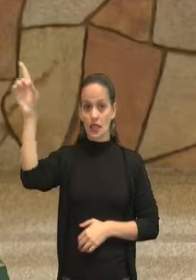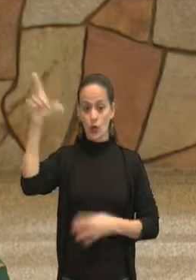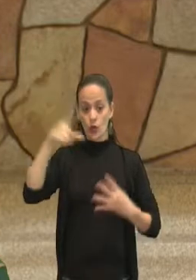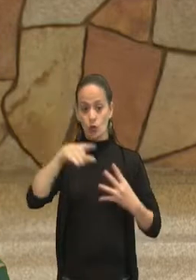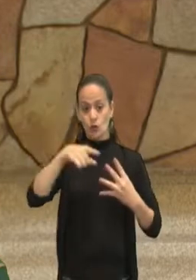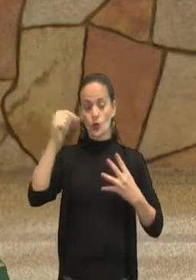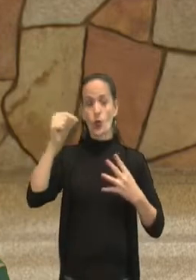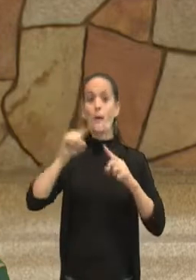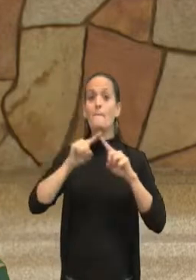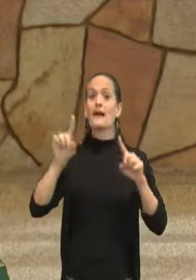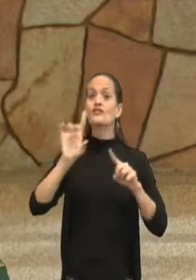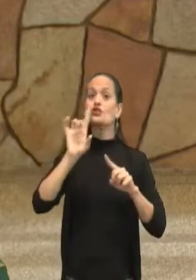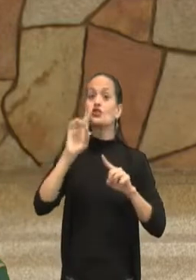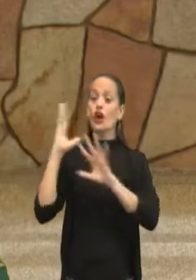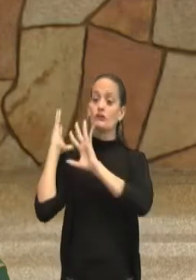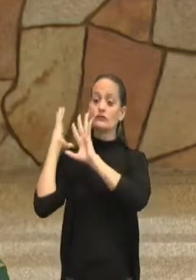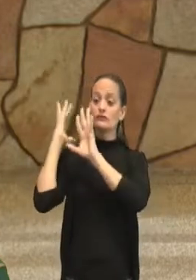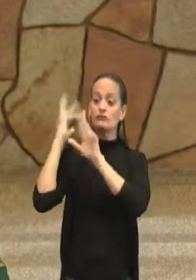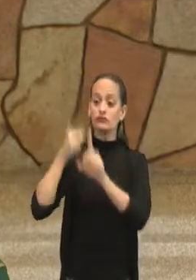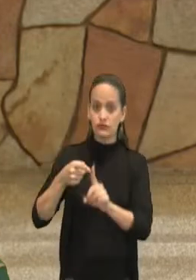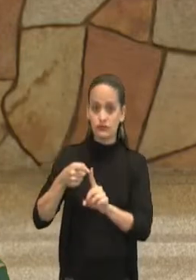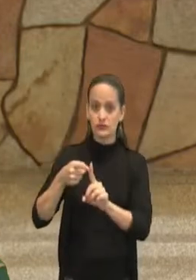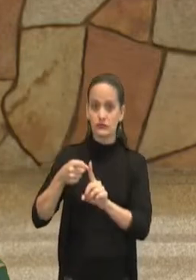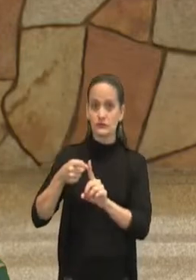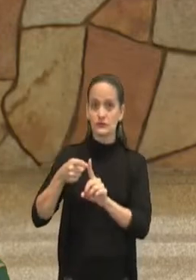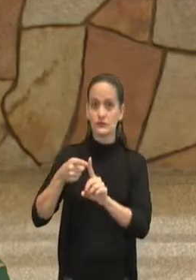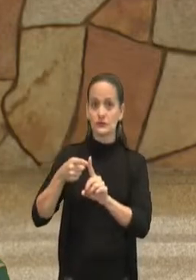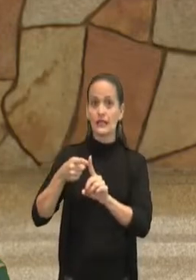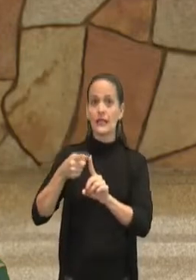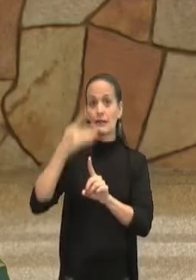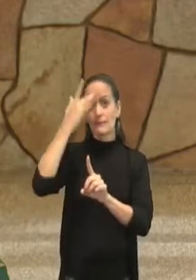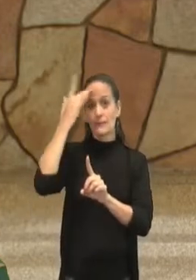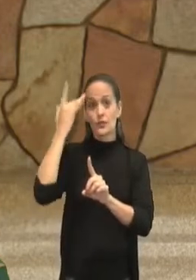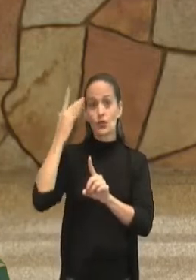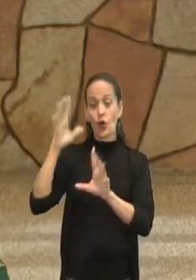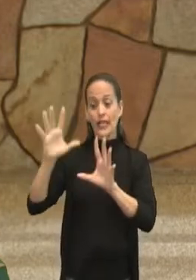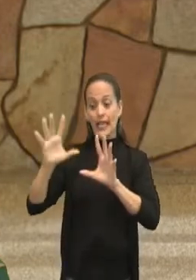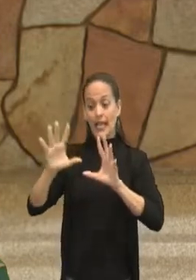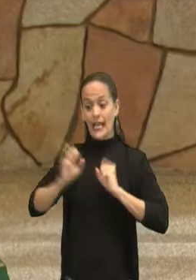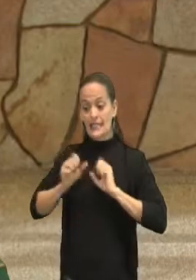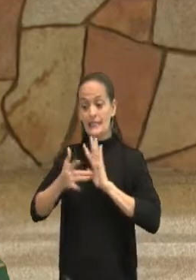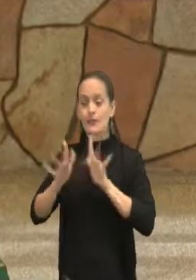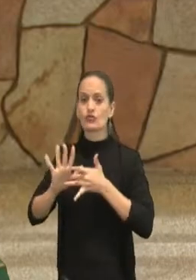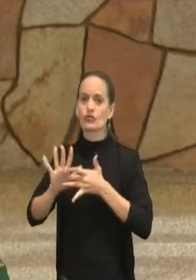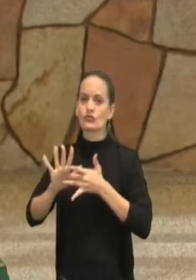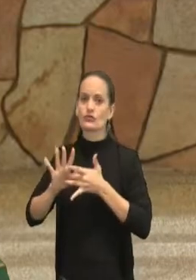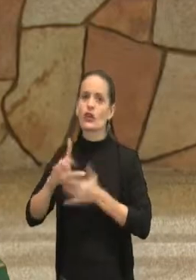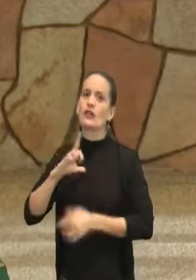que somente aqueles que recebem e creem em Cristo serão salvos.